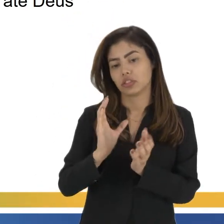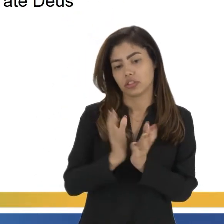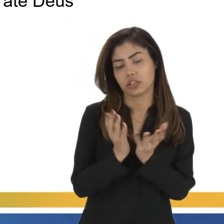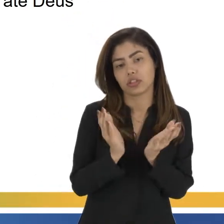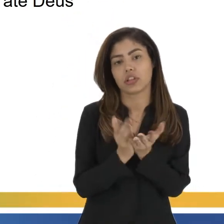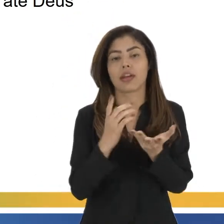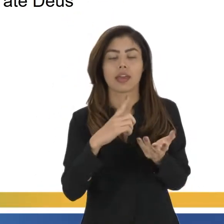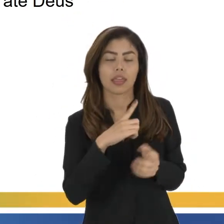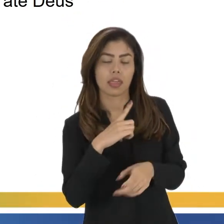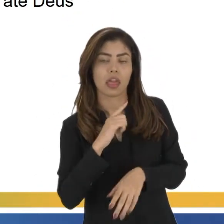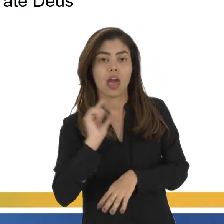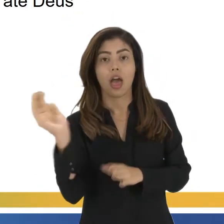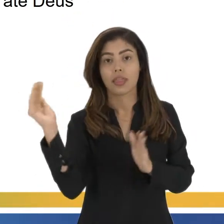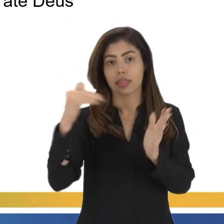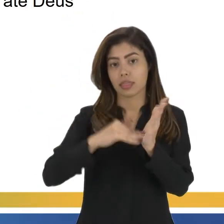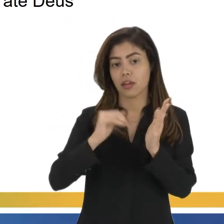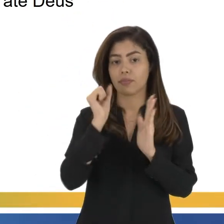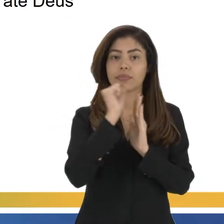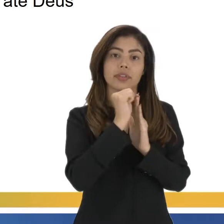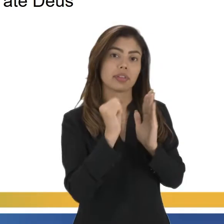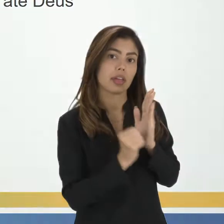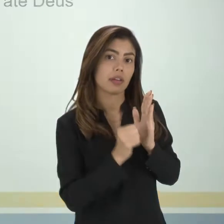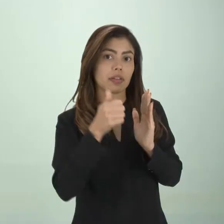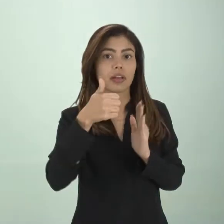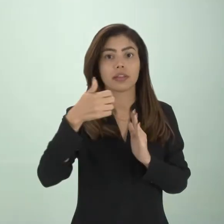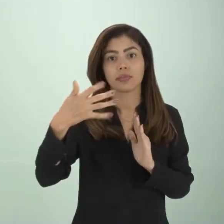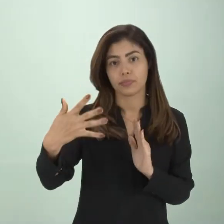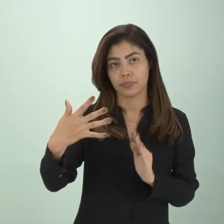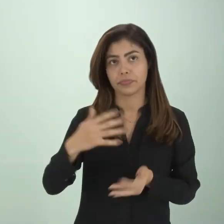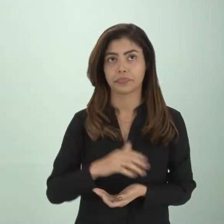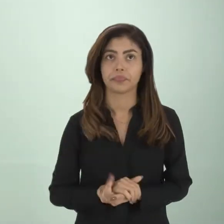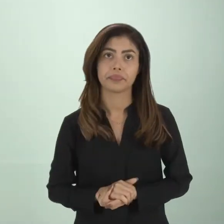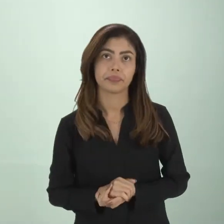vai até o século XIV,